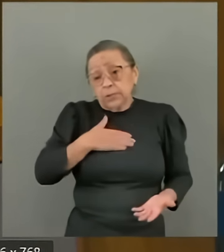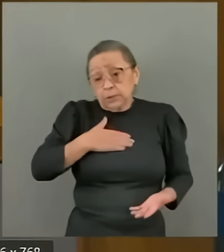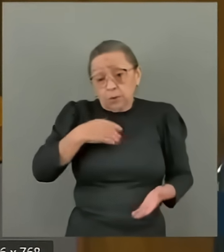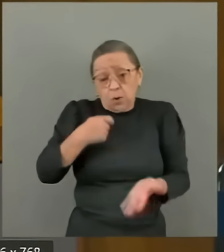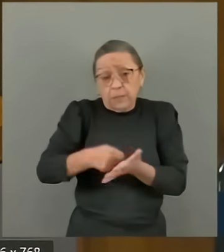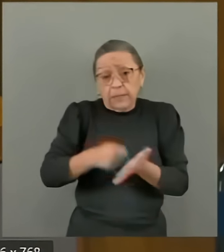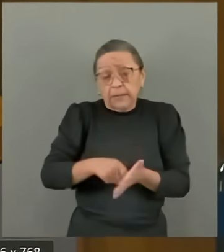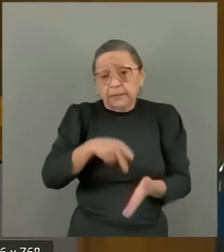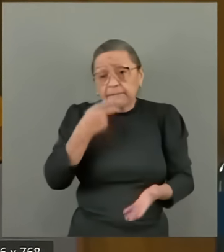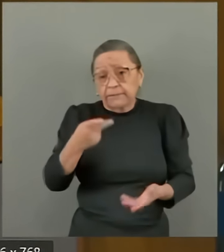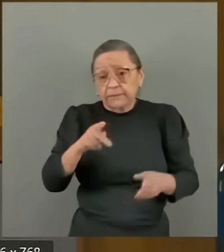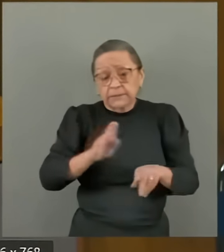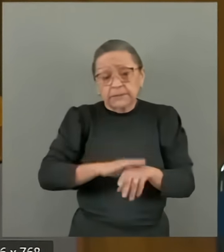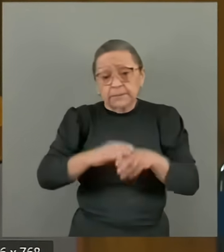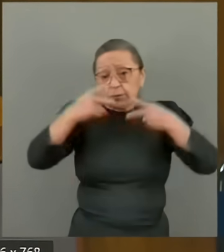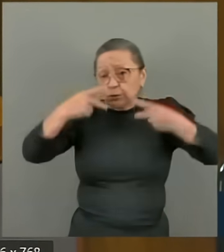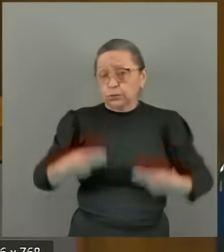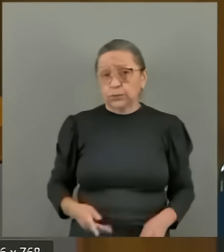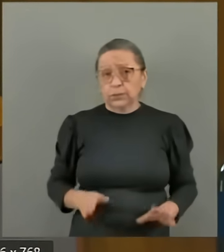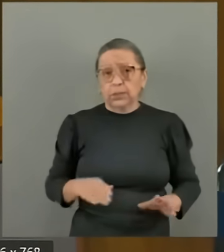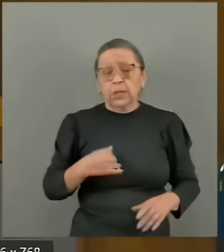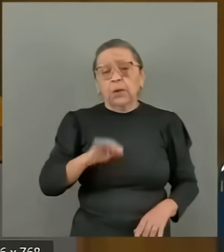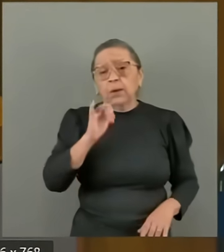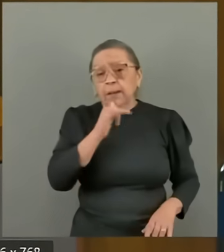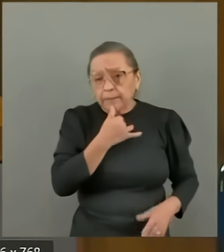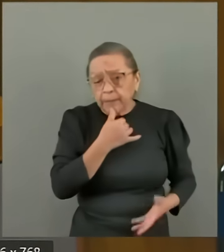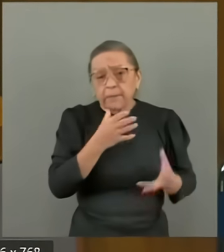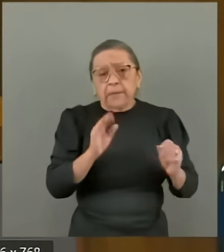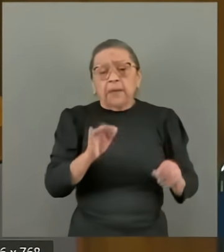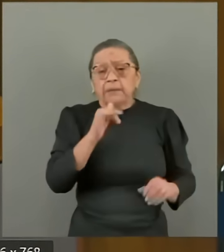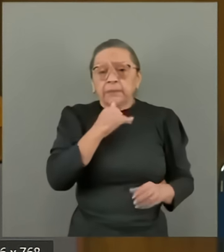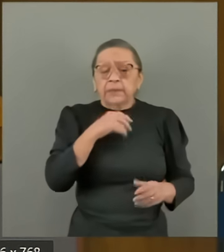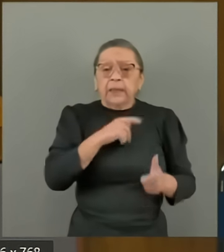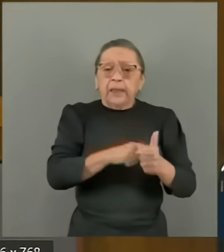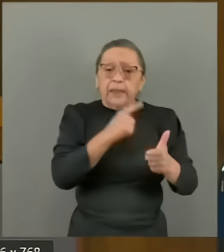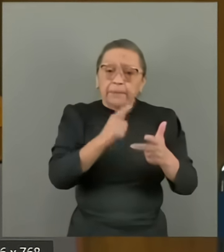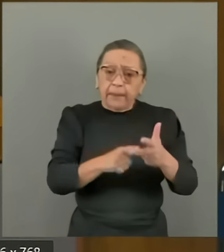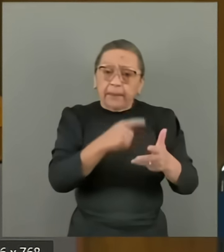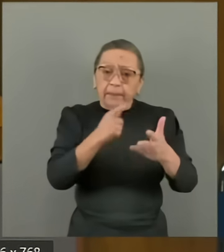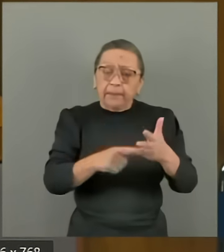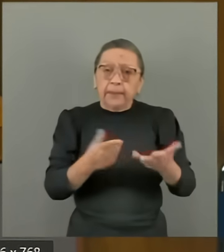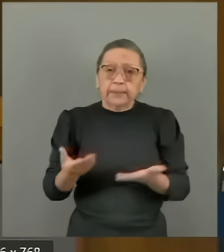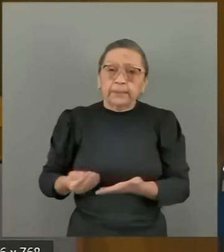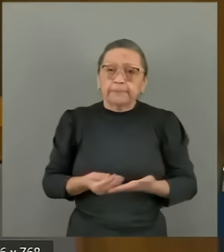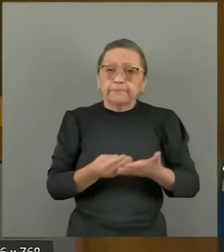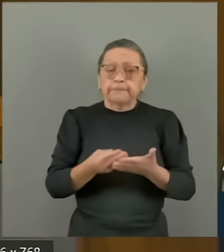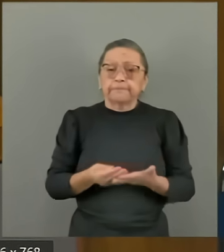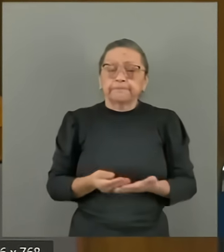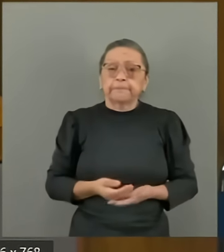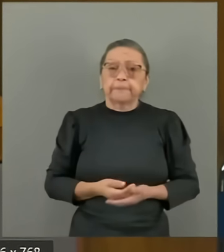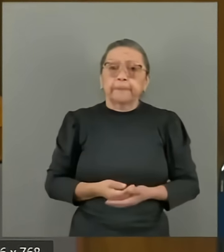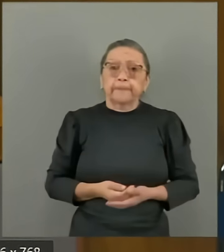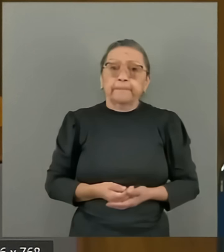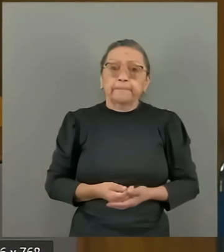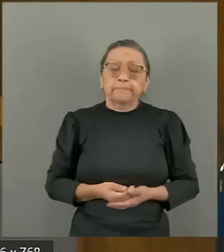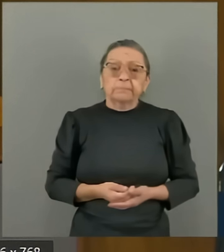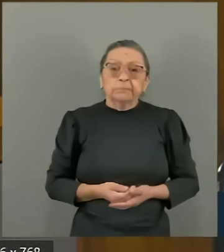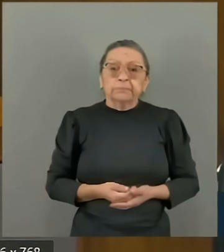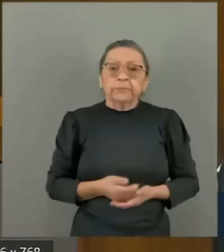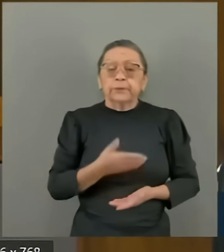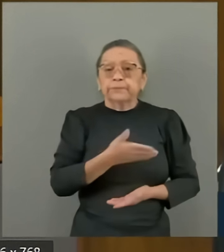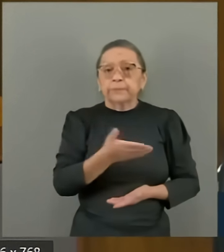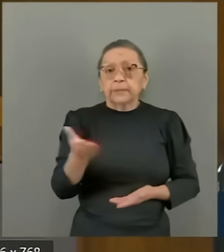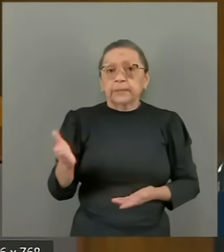ter esse tipo de posicionamento aqui. Eu lamento muito, mas infelizmente a repetição traz o conhecimento. Essa